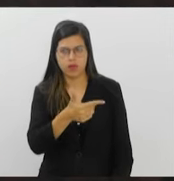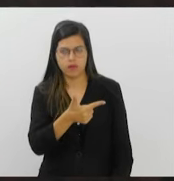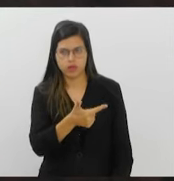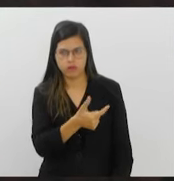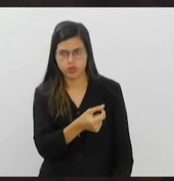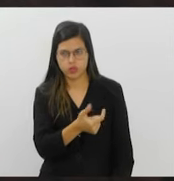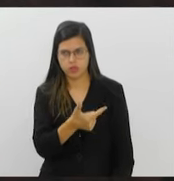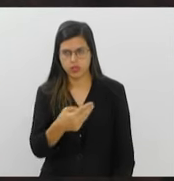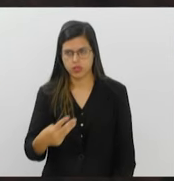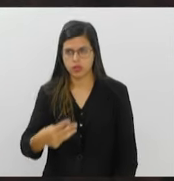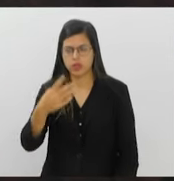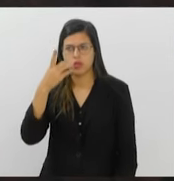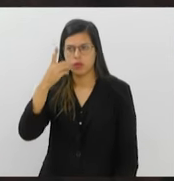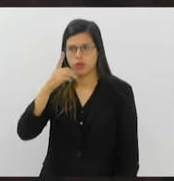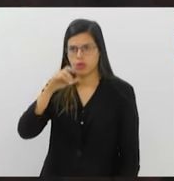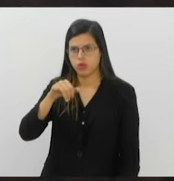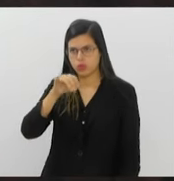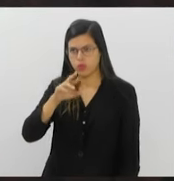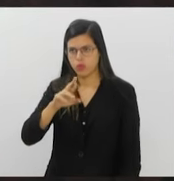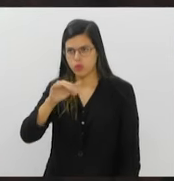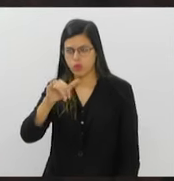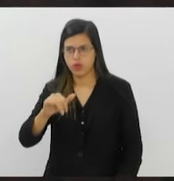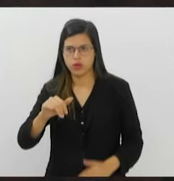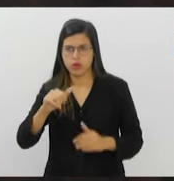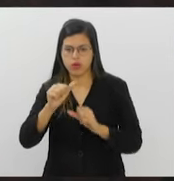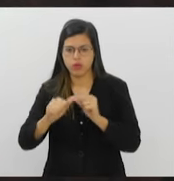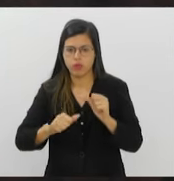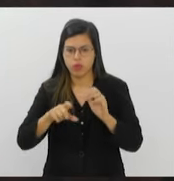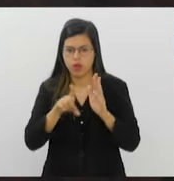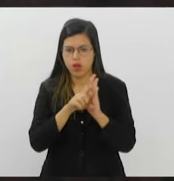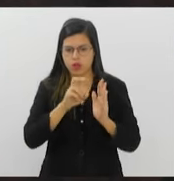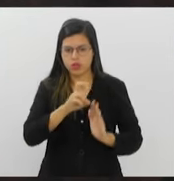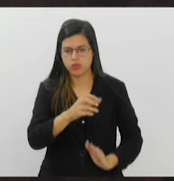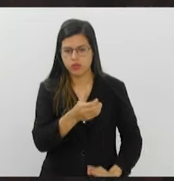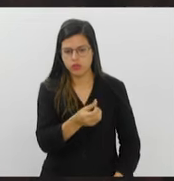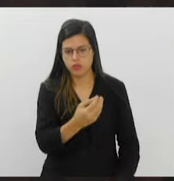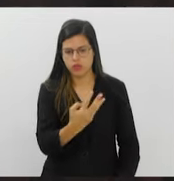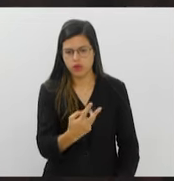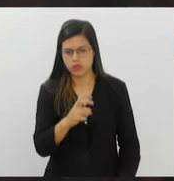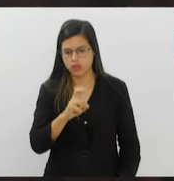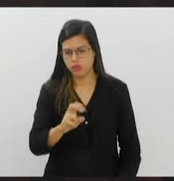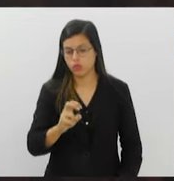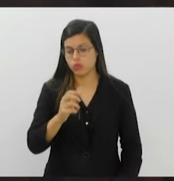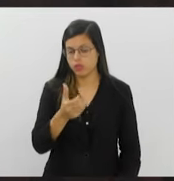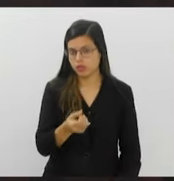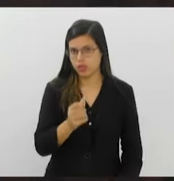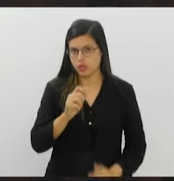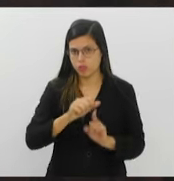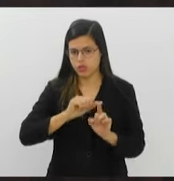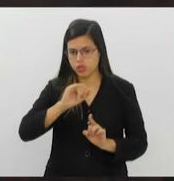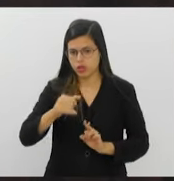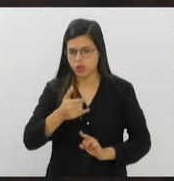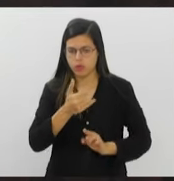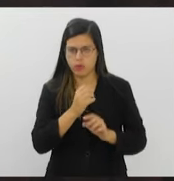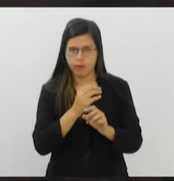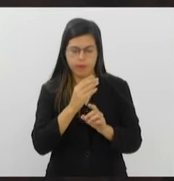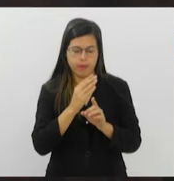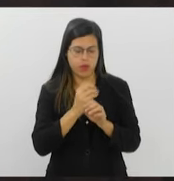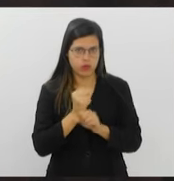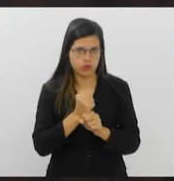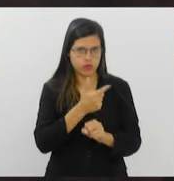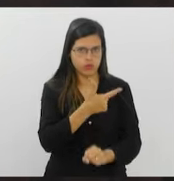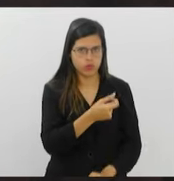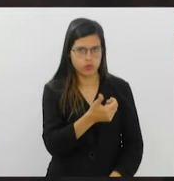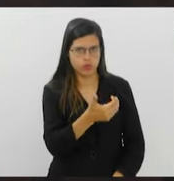deputado Yuri, que altera o anexo da lei número 5.645, de 6 de janeiro de 2010, incluindo